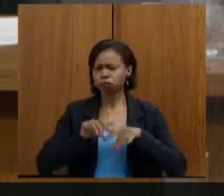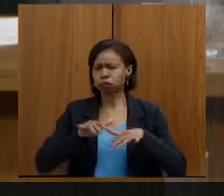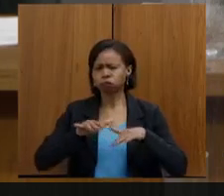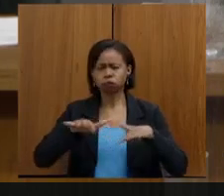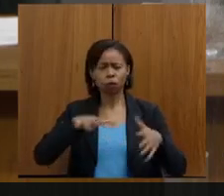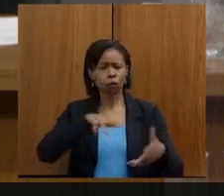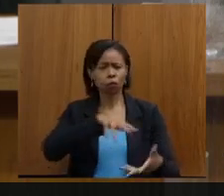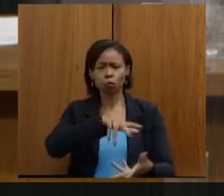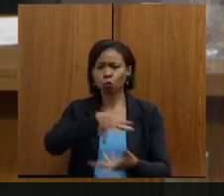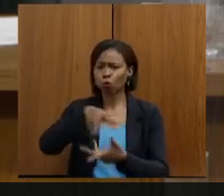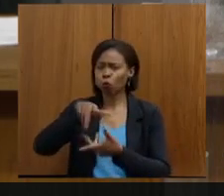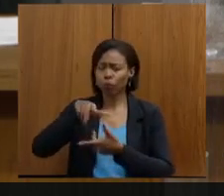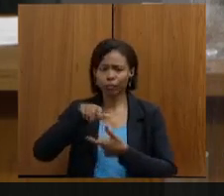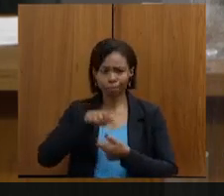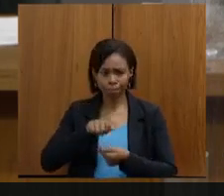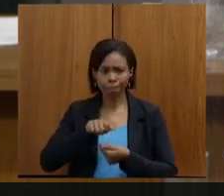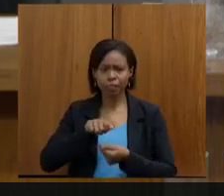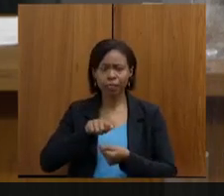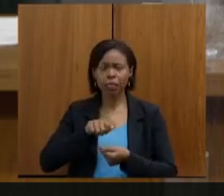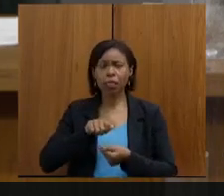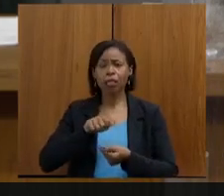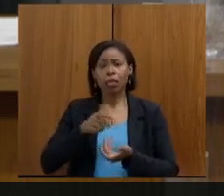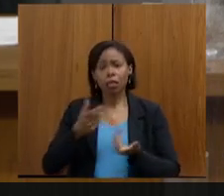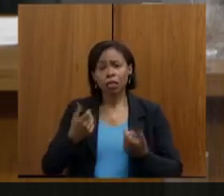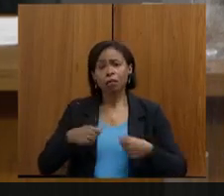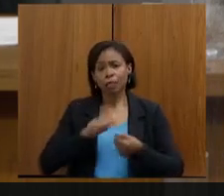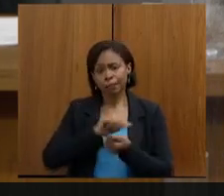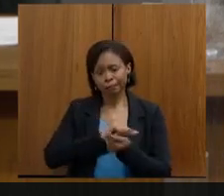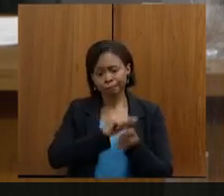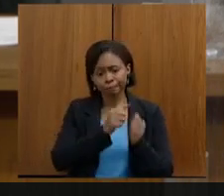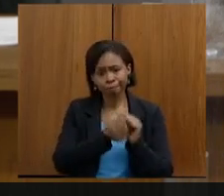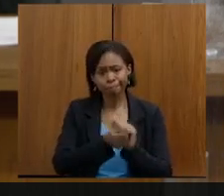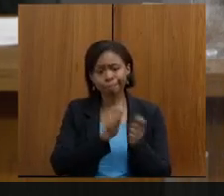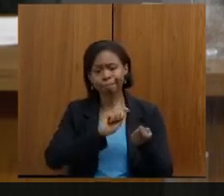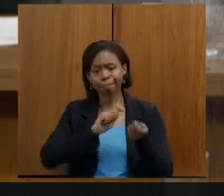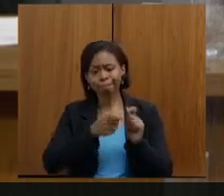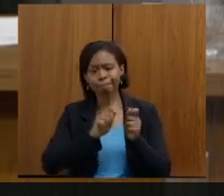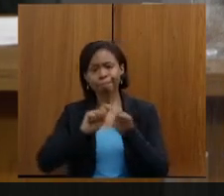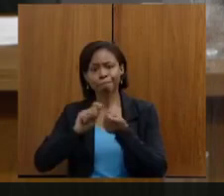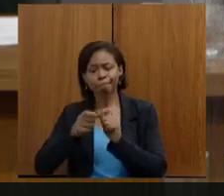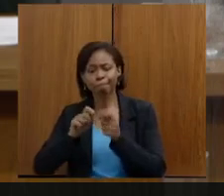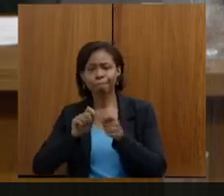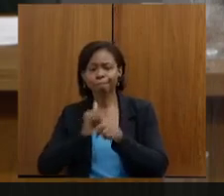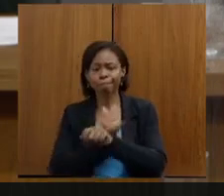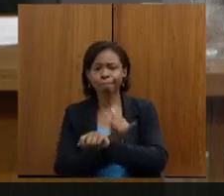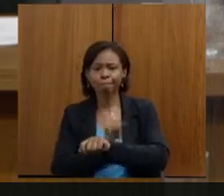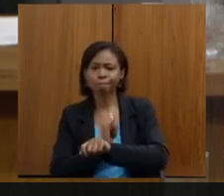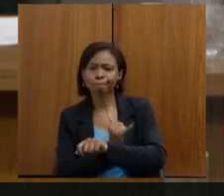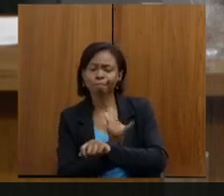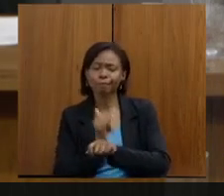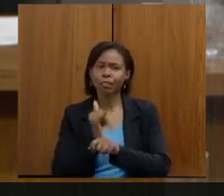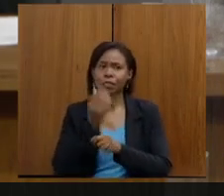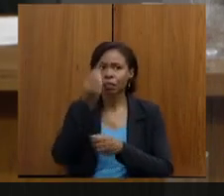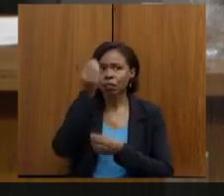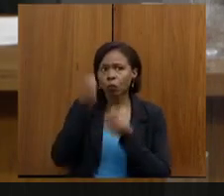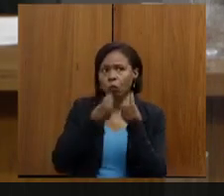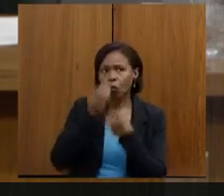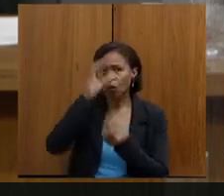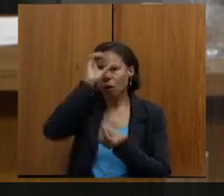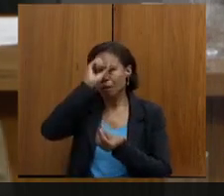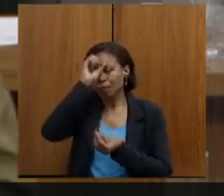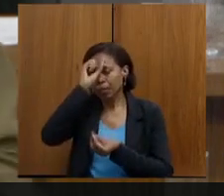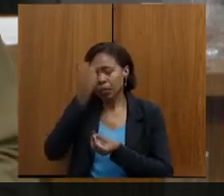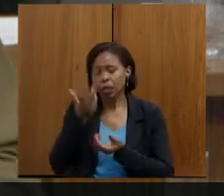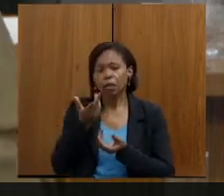o planeta inteiro e nós tivemos que nos adaptar nós tivemos que nos ajustar nós tivemos que aprender nós